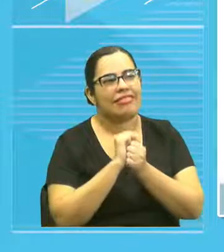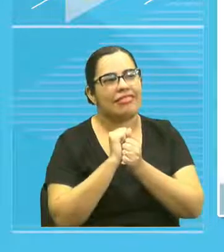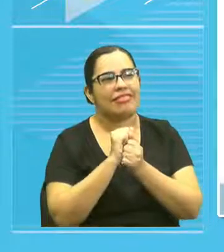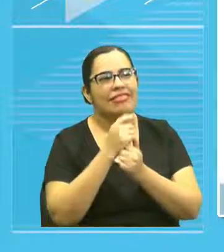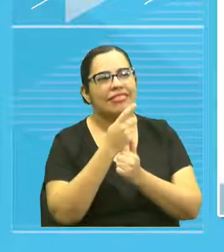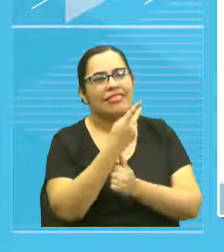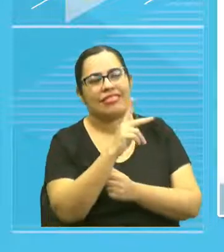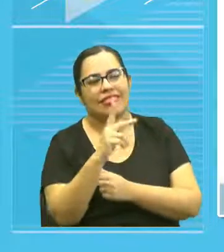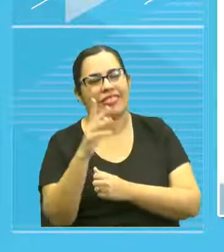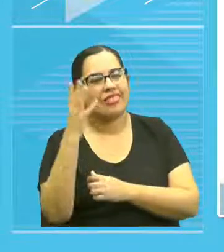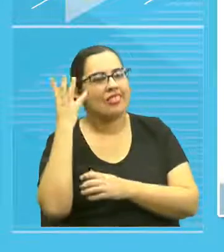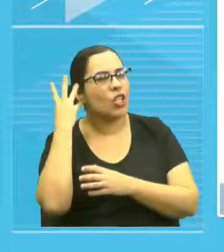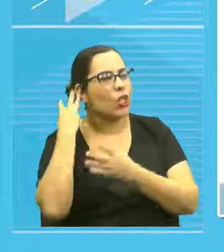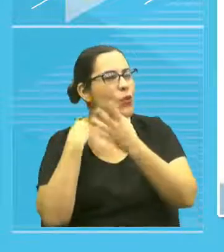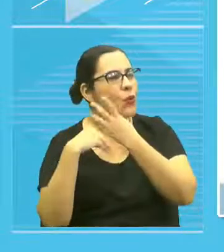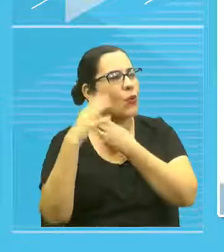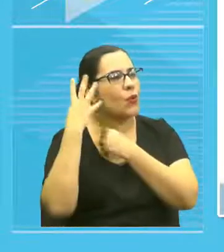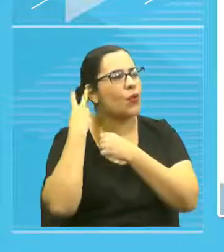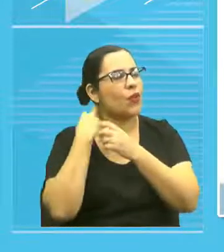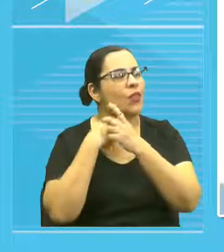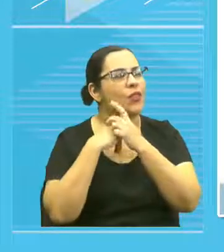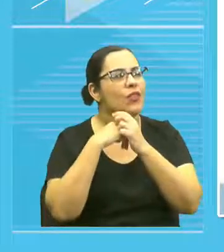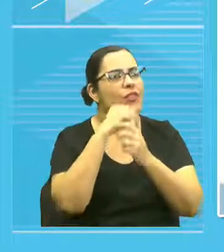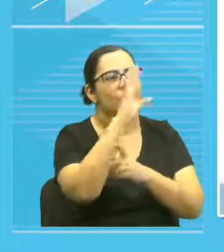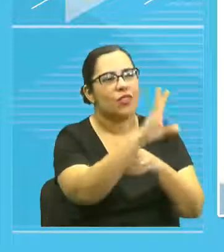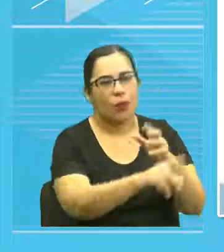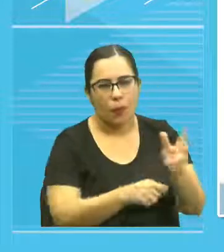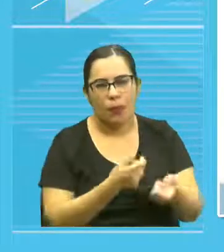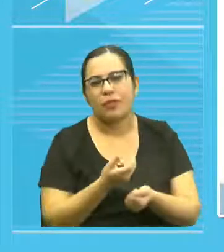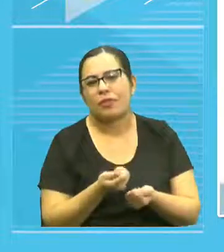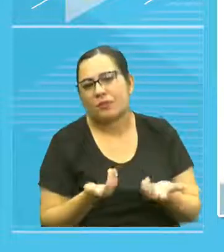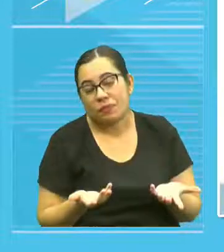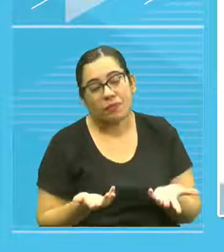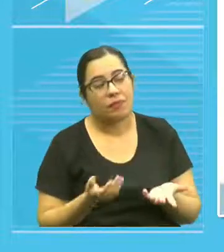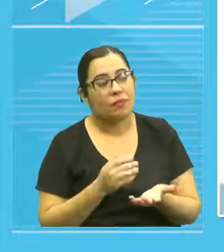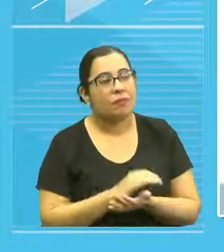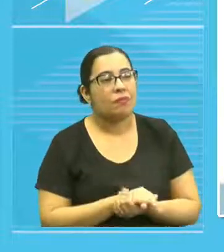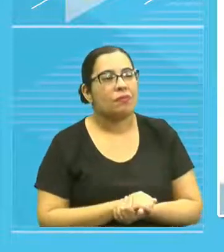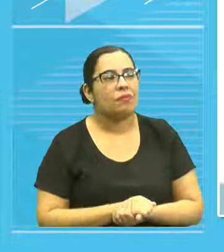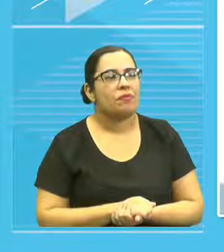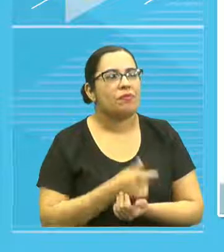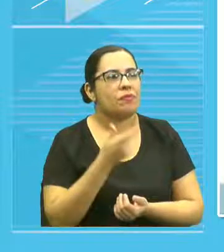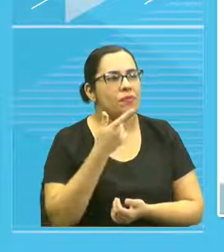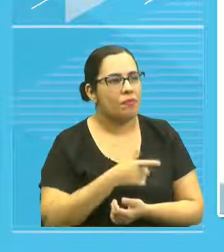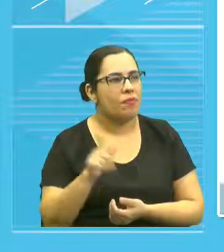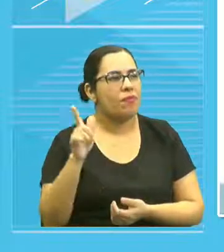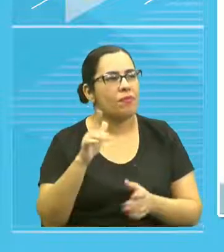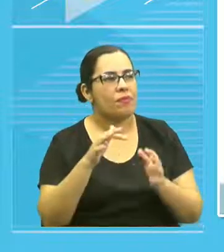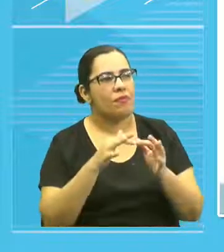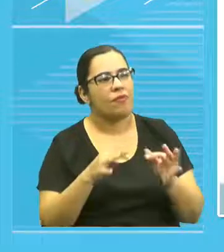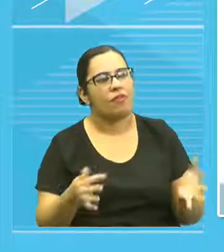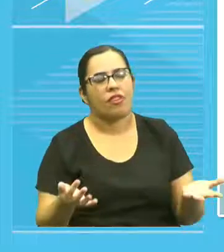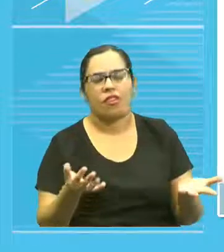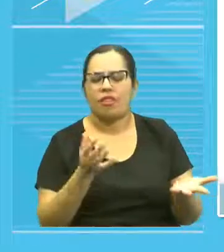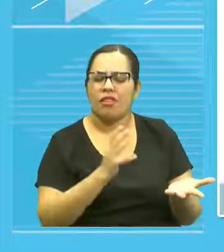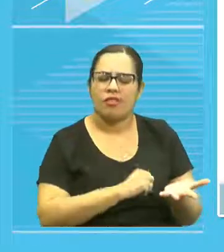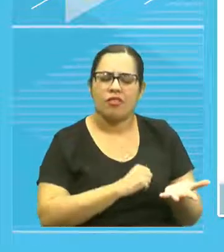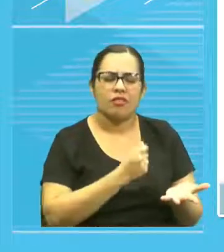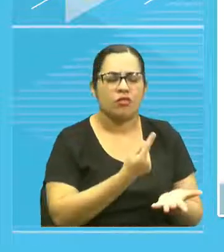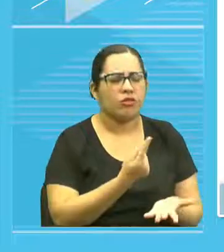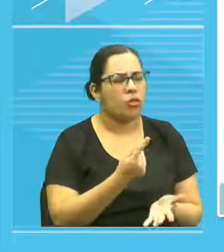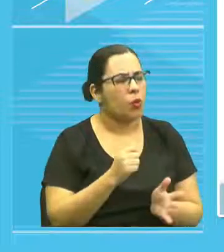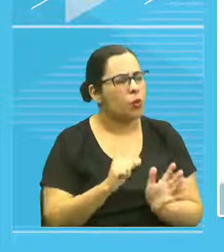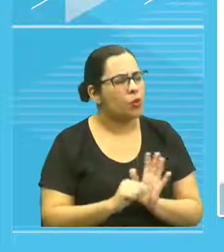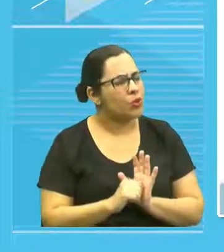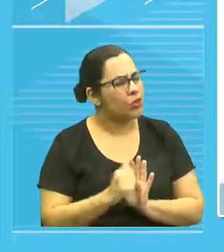cabelos Chico Buarque atrás da porta meu amor o que você faria se só te